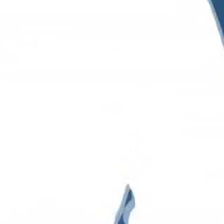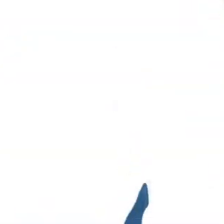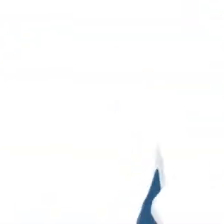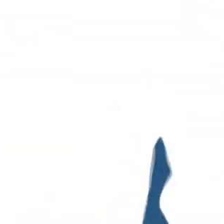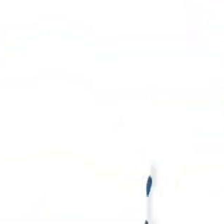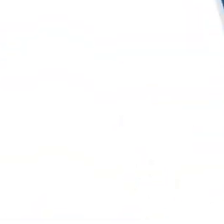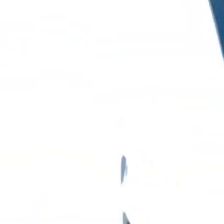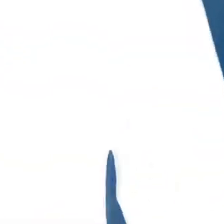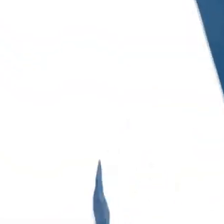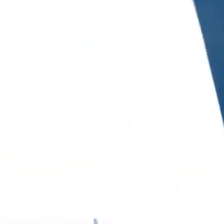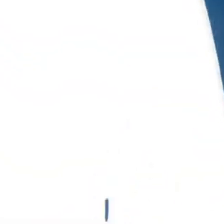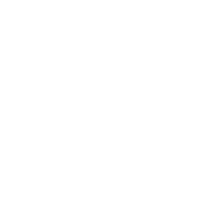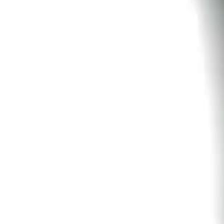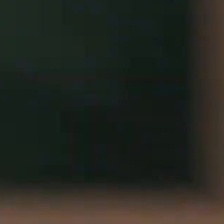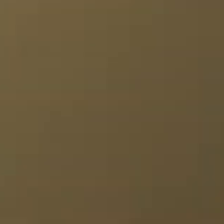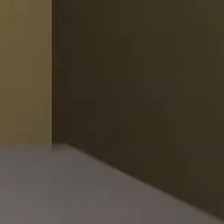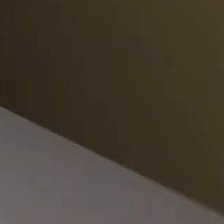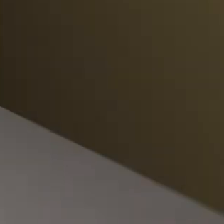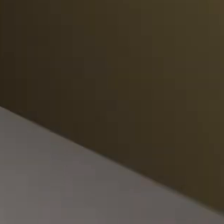E aí